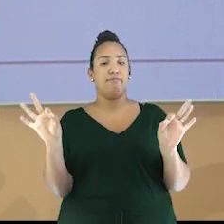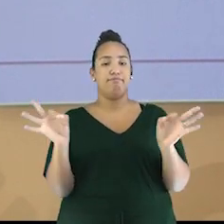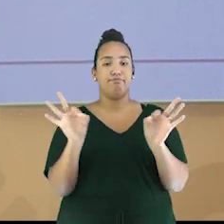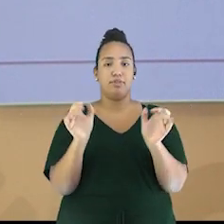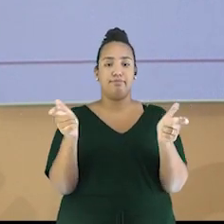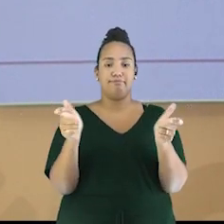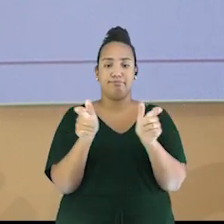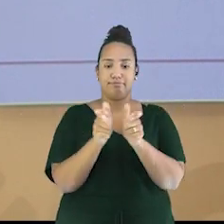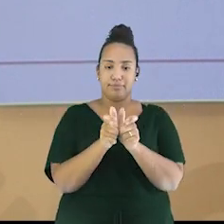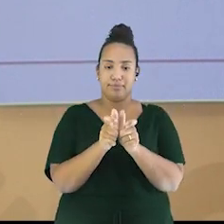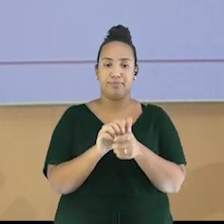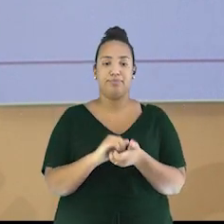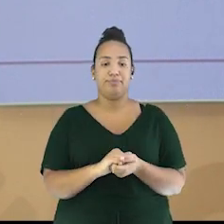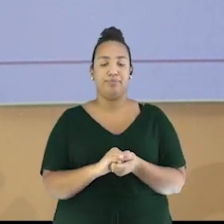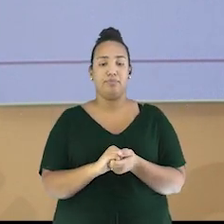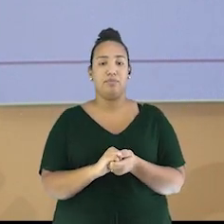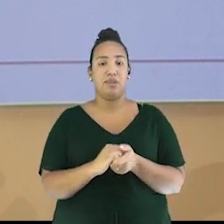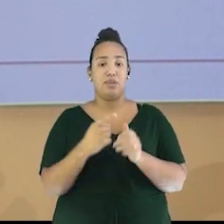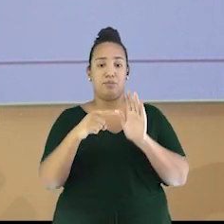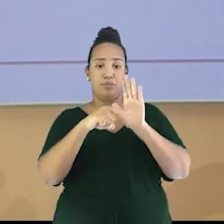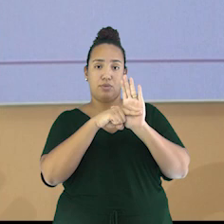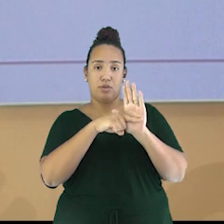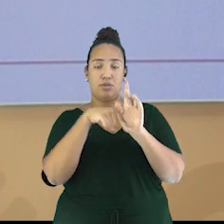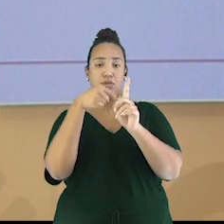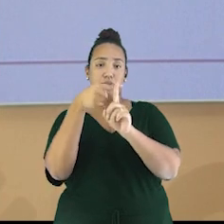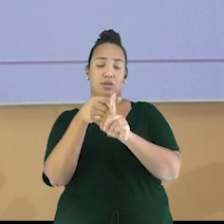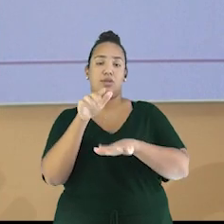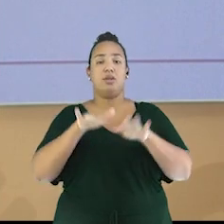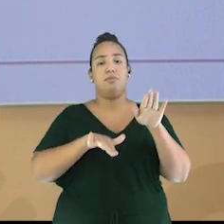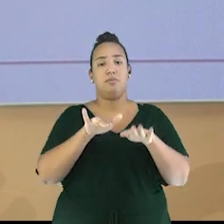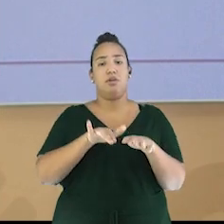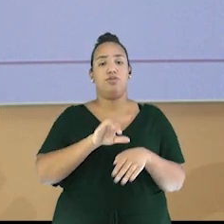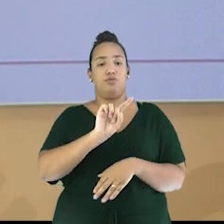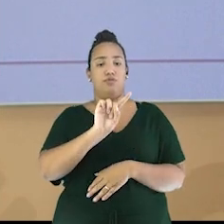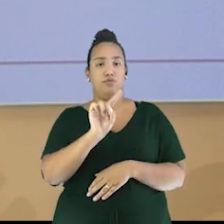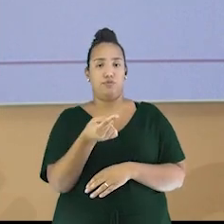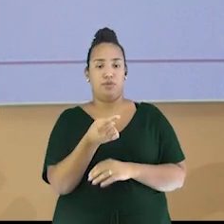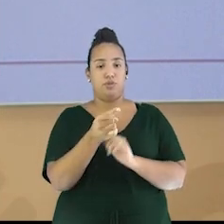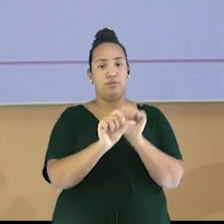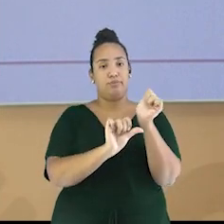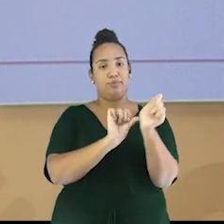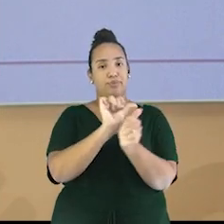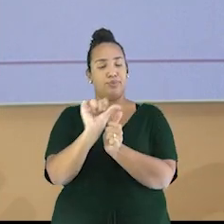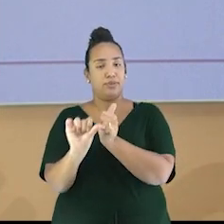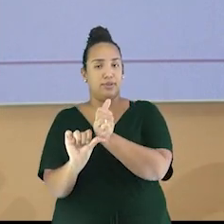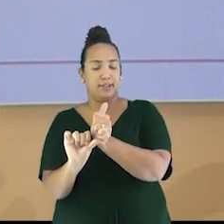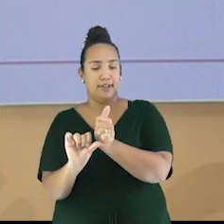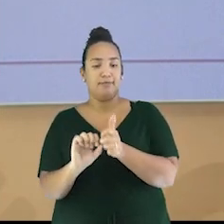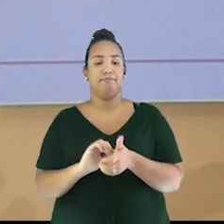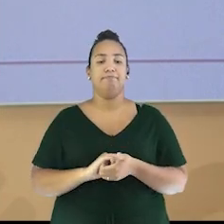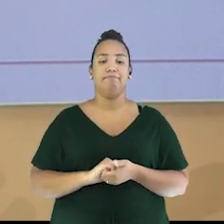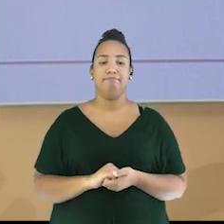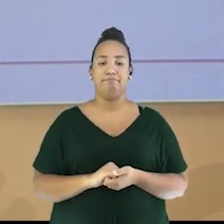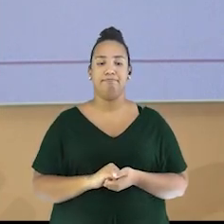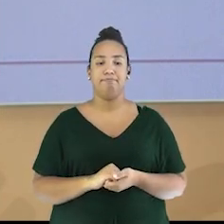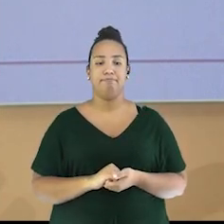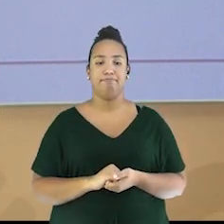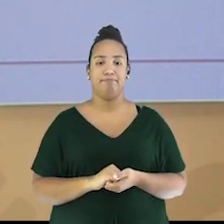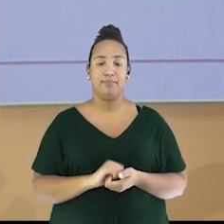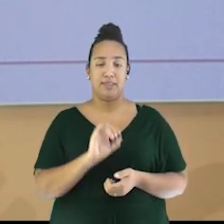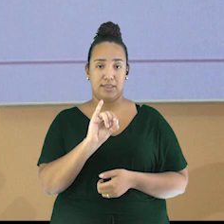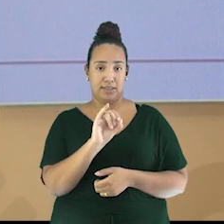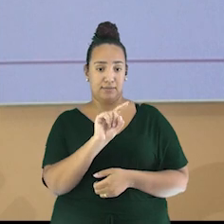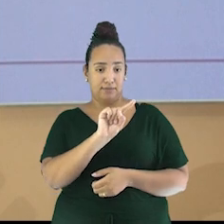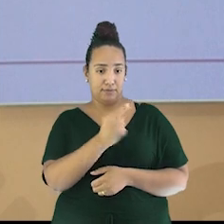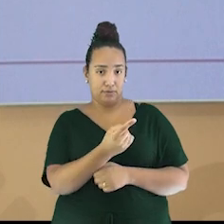expoente vai depender da quantidade de casas decimais que você deslocar a sua vírgula. Ao deslocar a